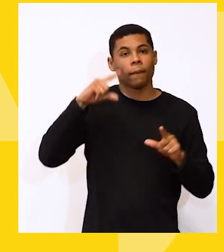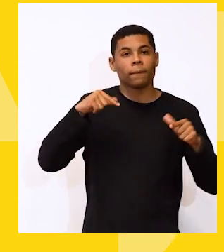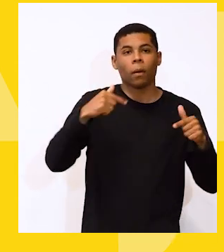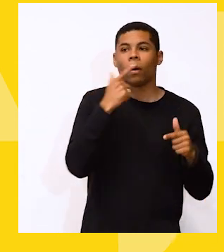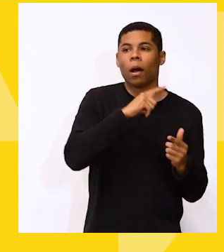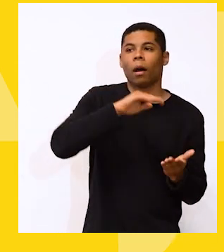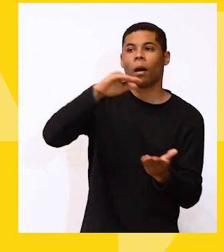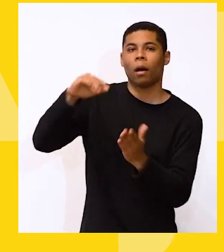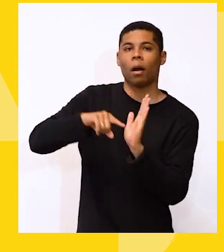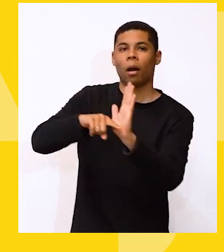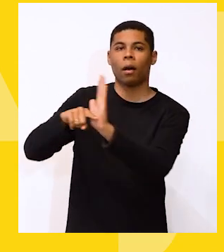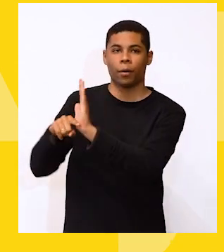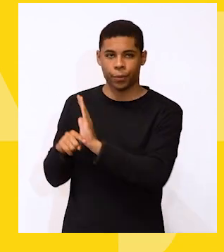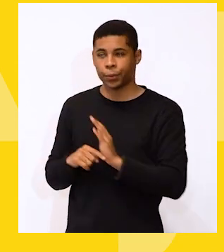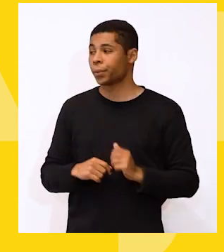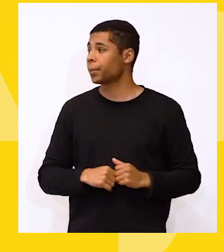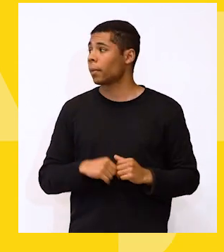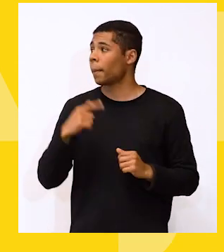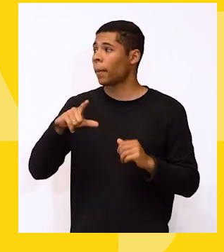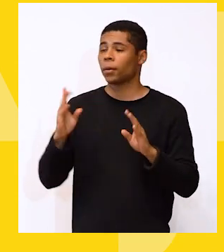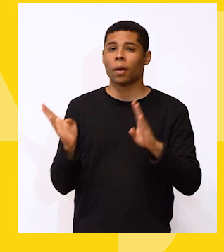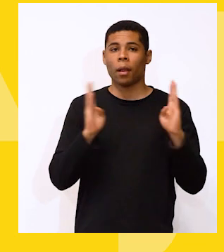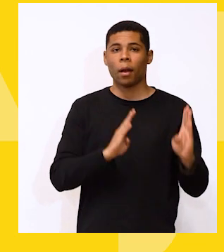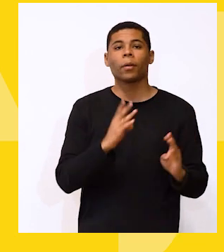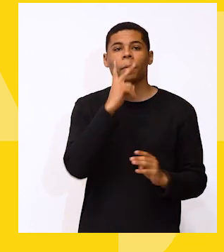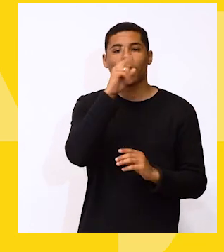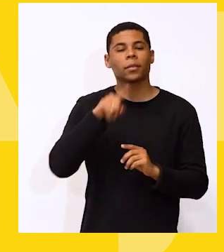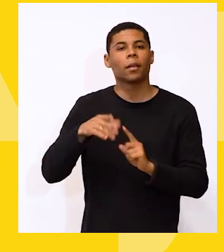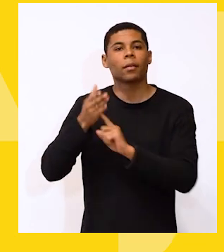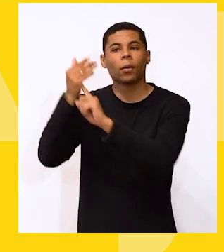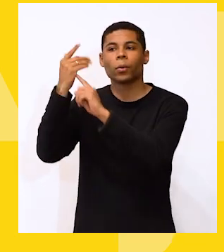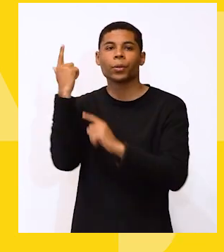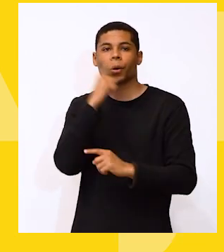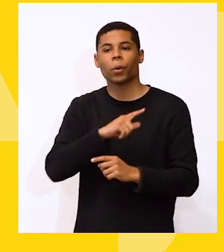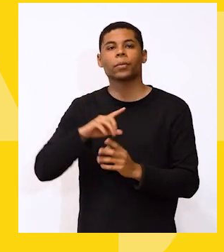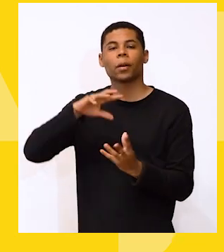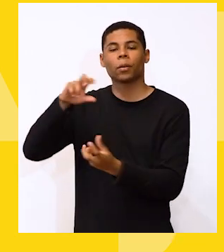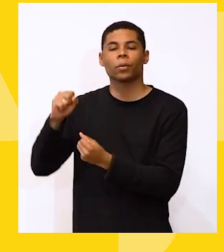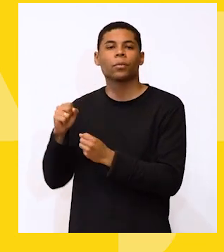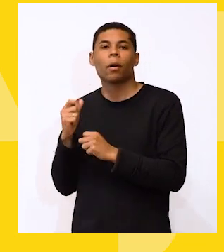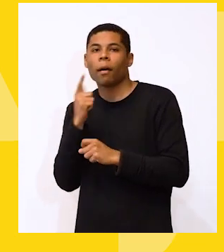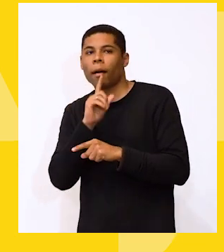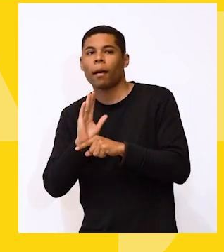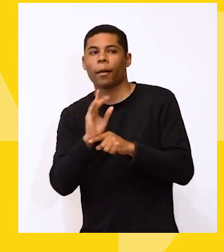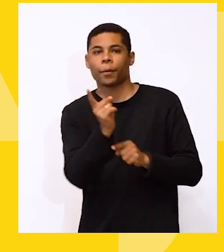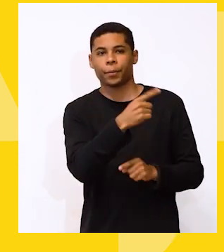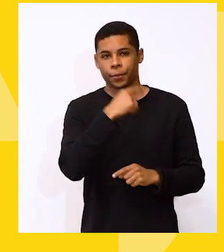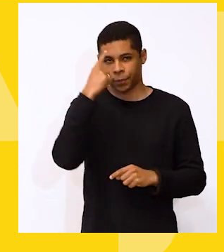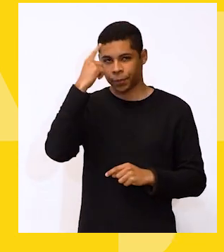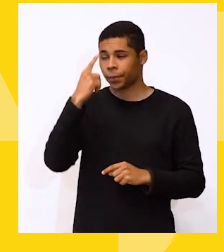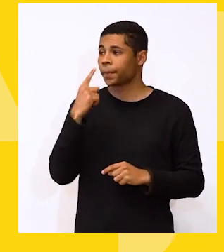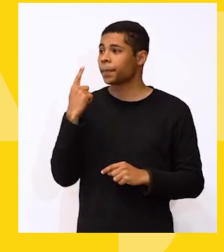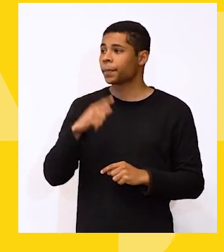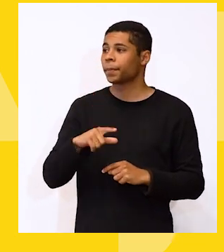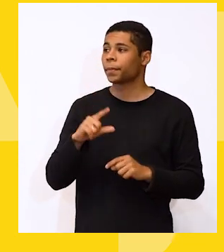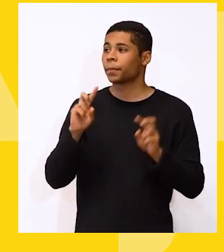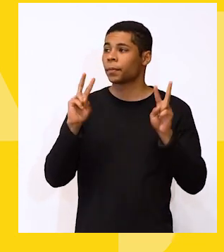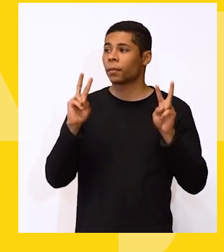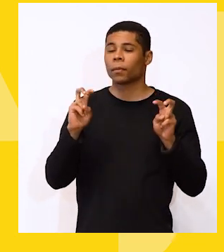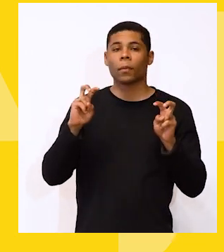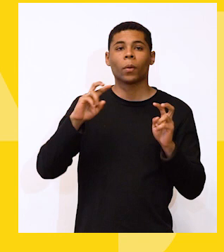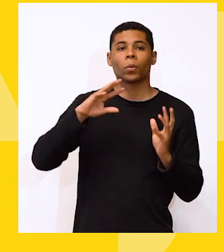aqui nesse caso pesquisar testarem difundir tecnologias sustentáveis adequadas aos assentamentos e uma ação de